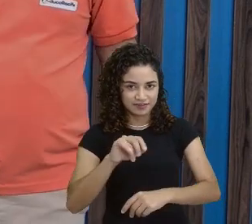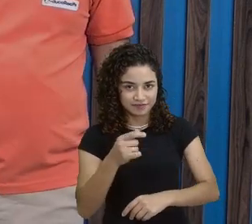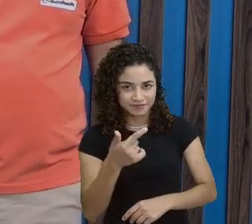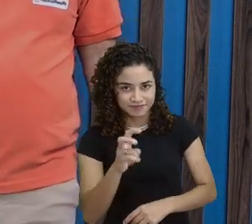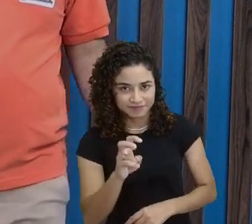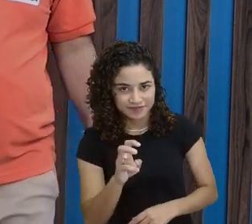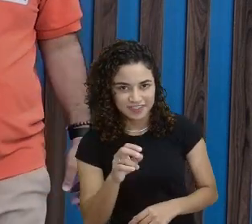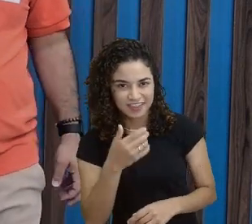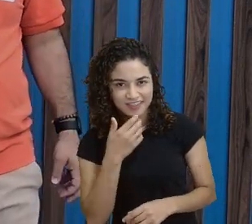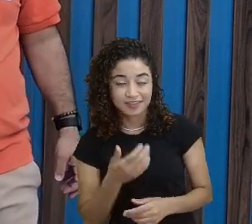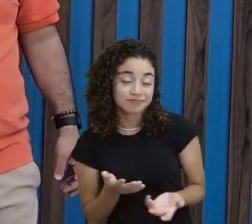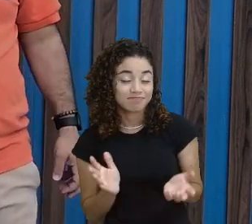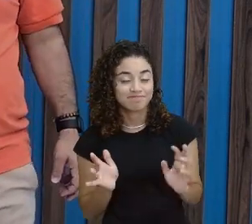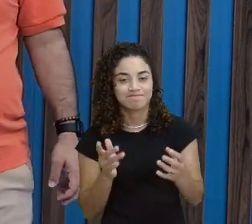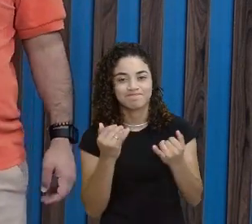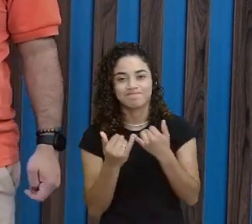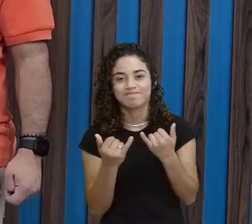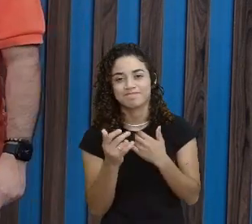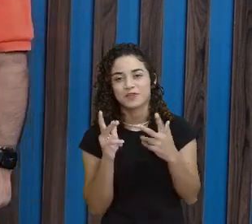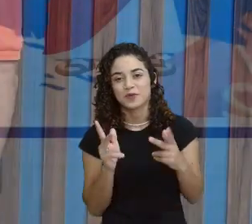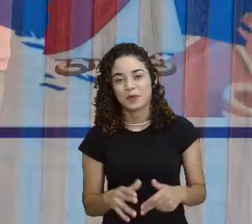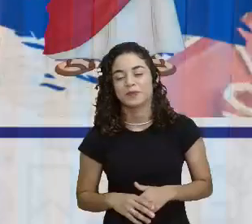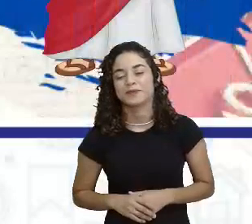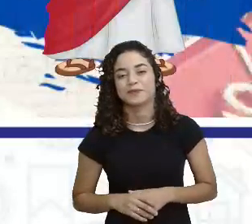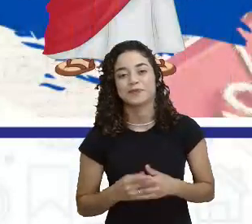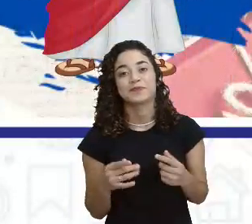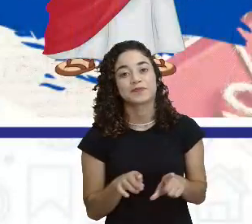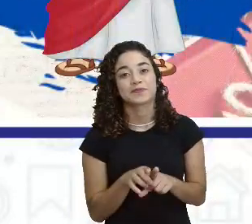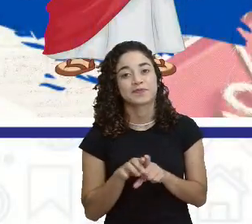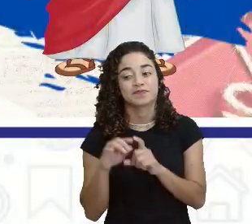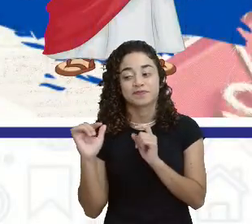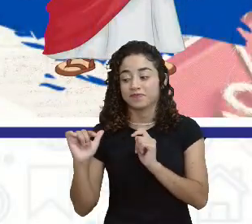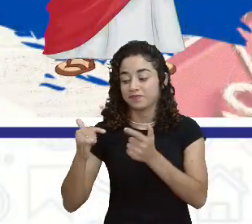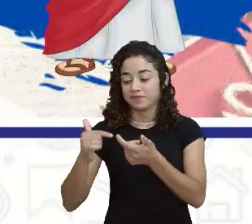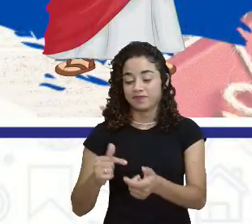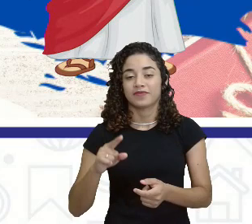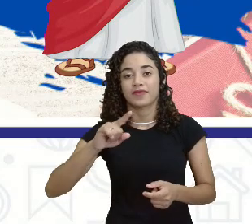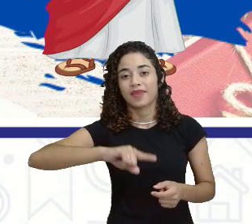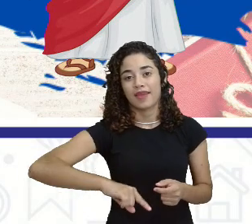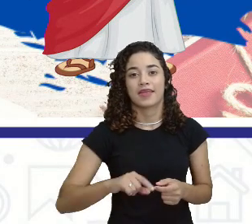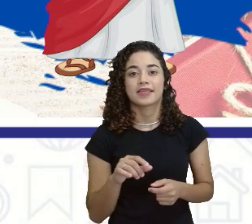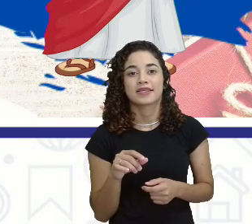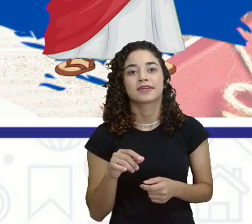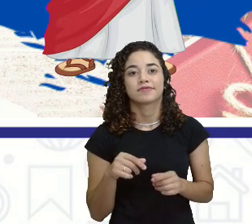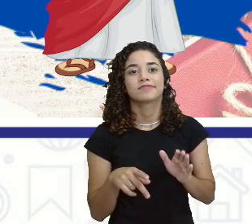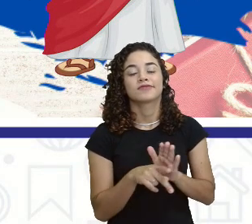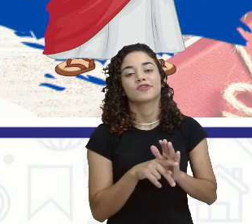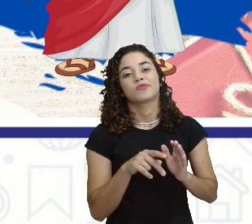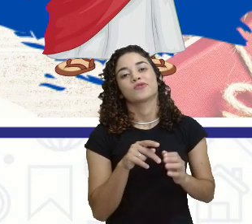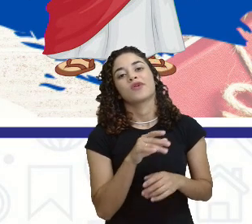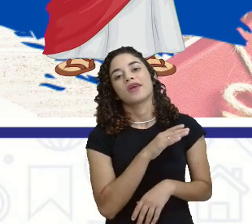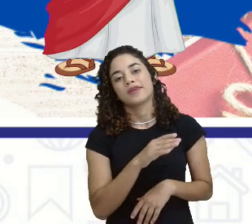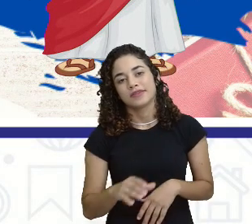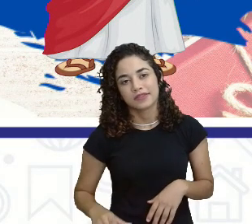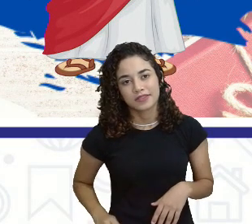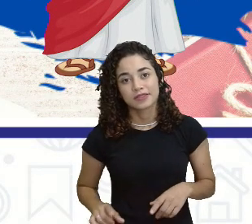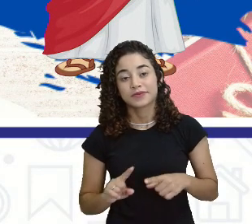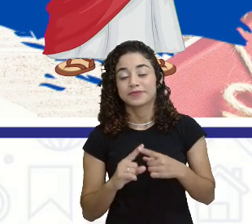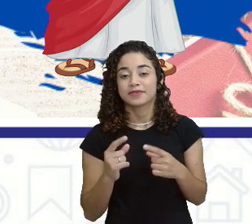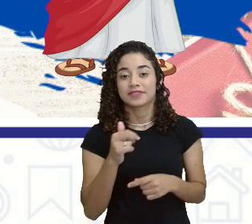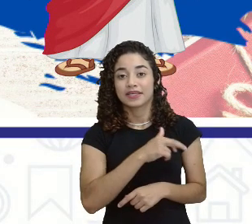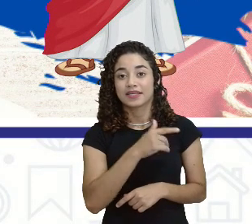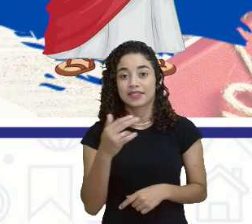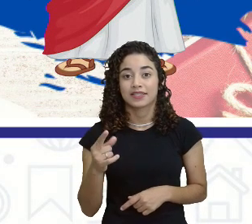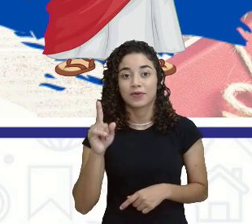Então veja, embora seja tradicionalmente um dia santificado cristão, o Natal é amplamente